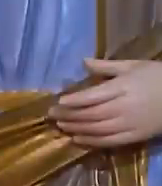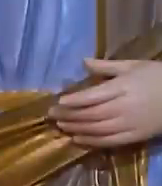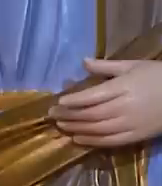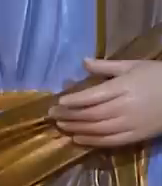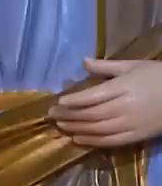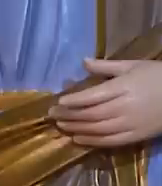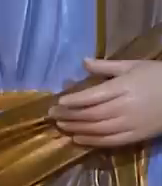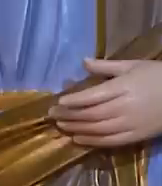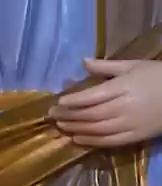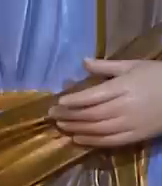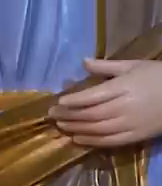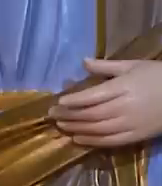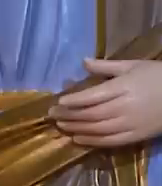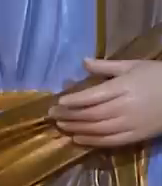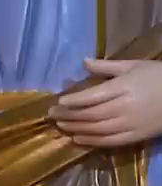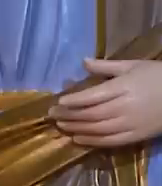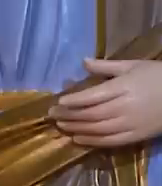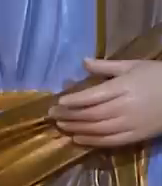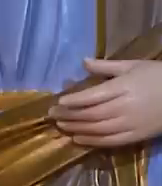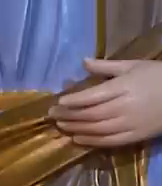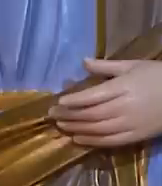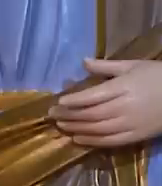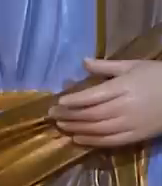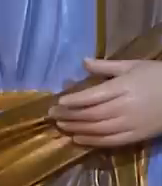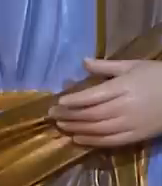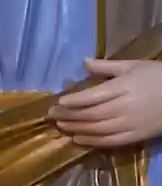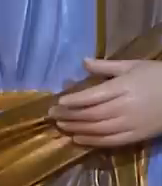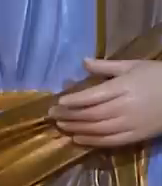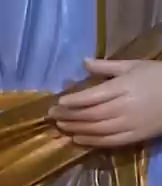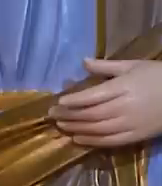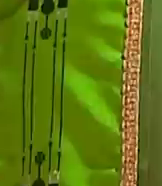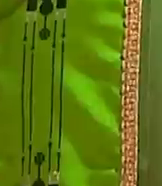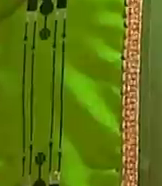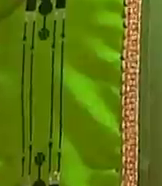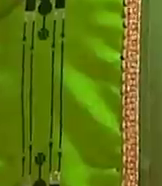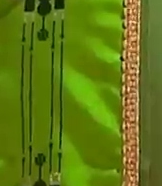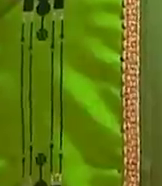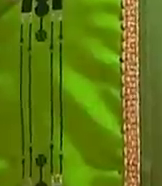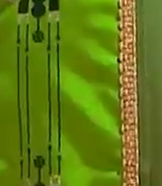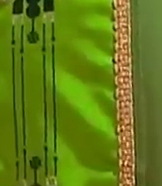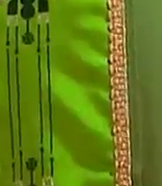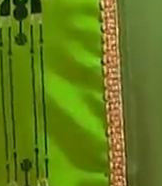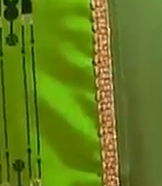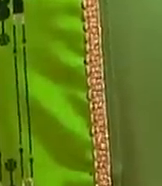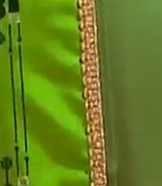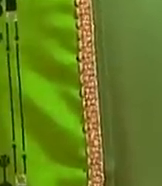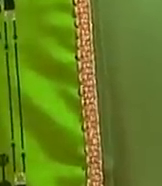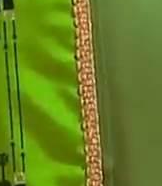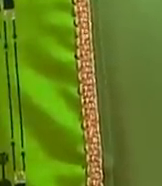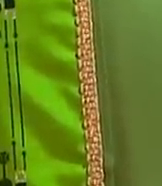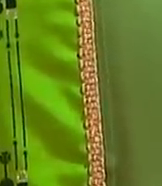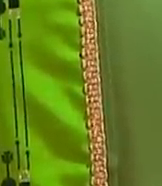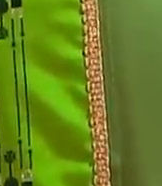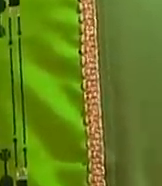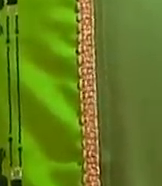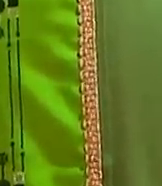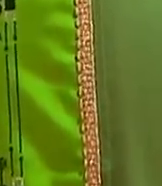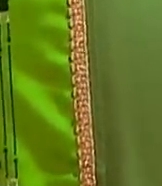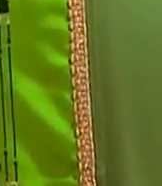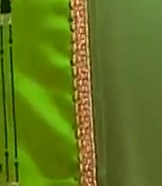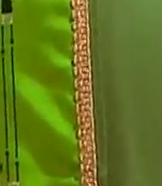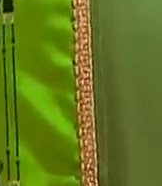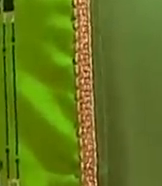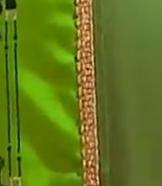Um parto difícil. Desculpa viajar um pouquinho, a gente chama elocubrar. E não